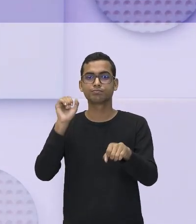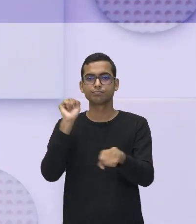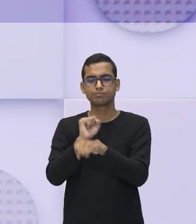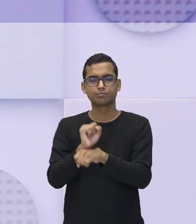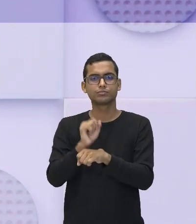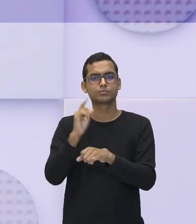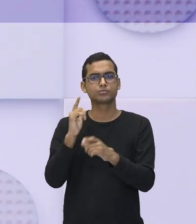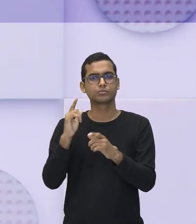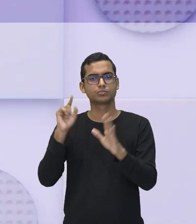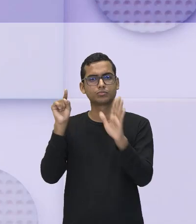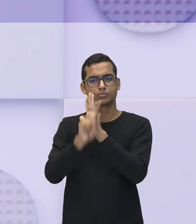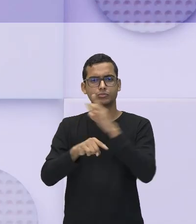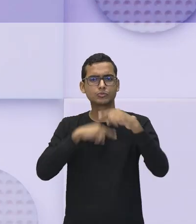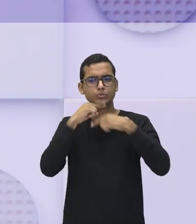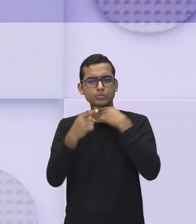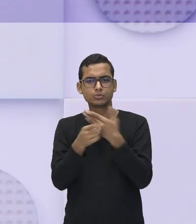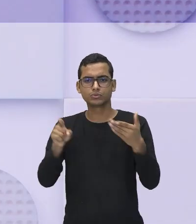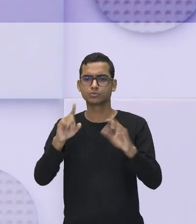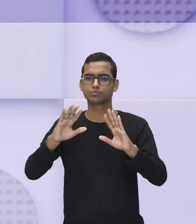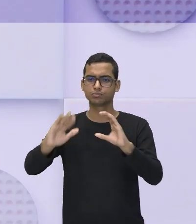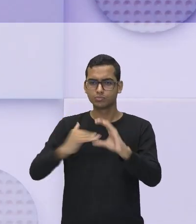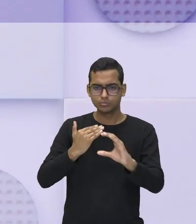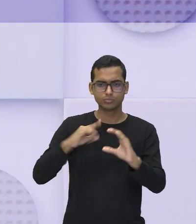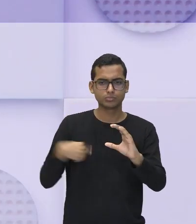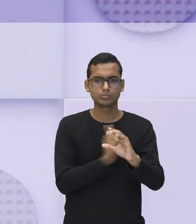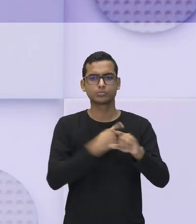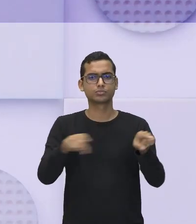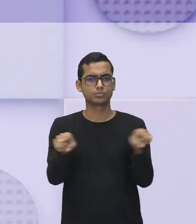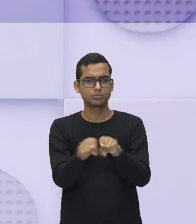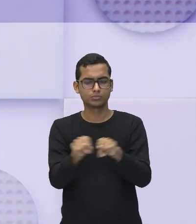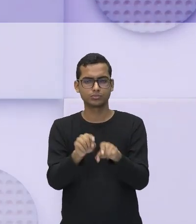questões, as possíveis dúvidas de vocês,